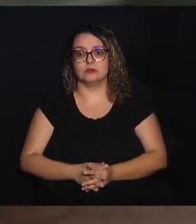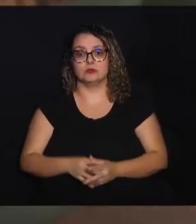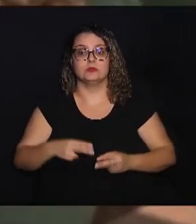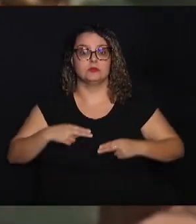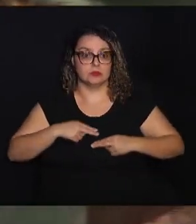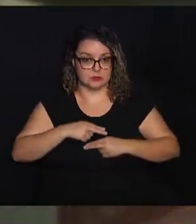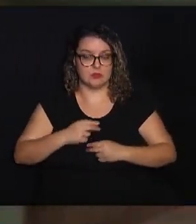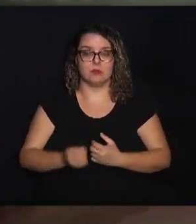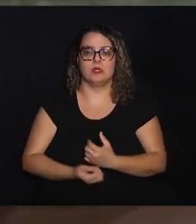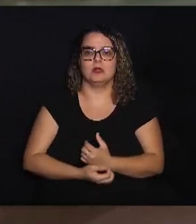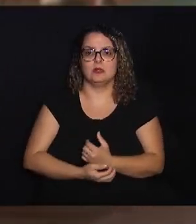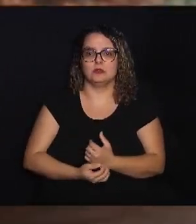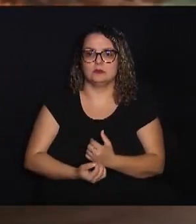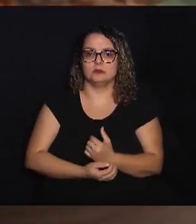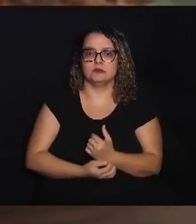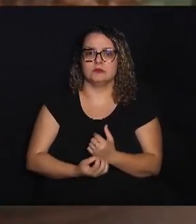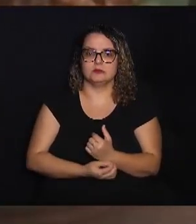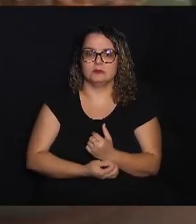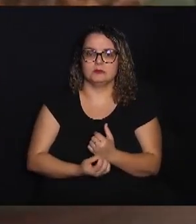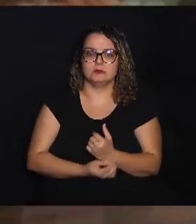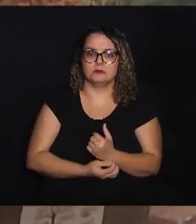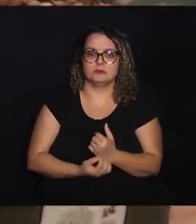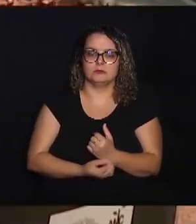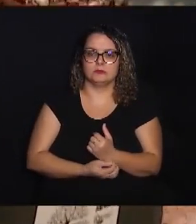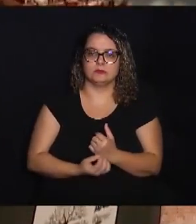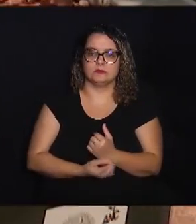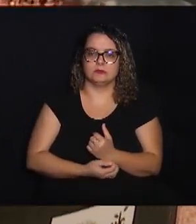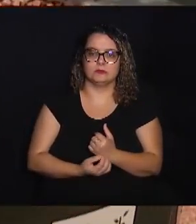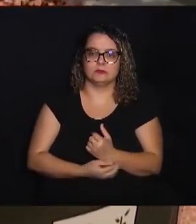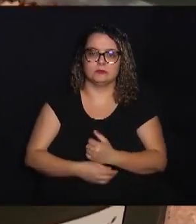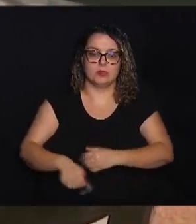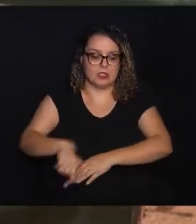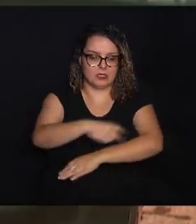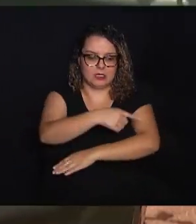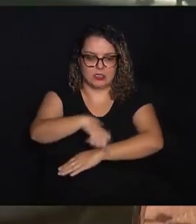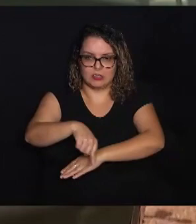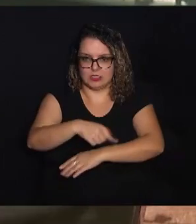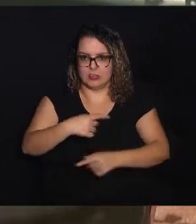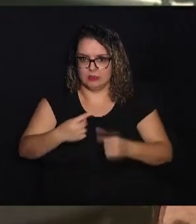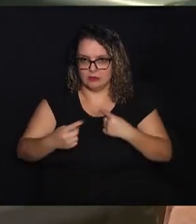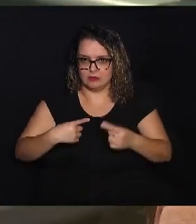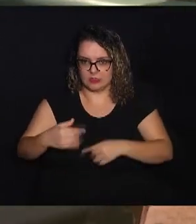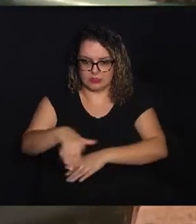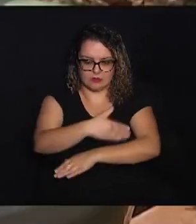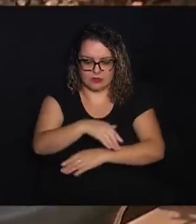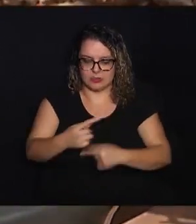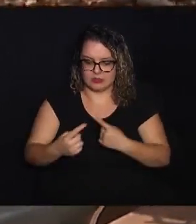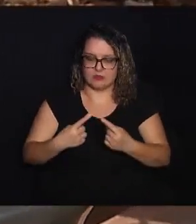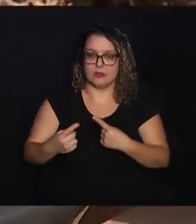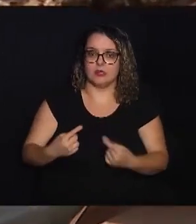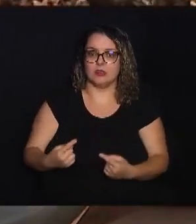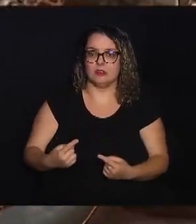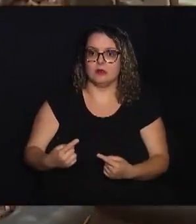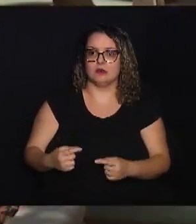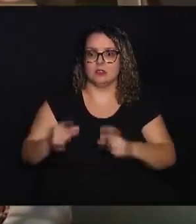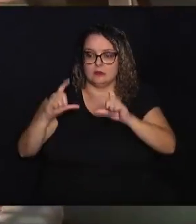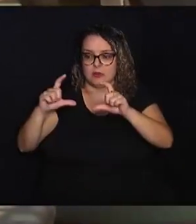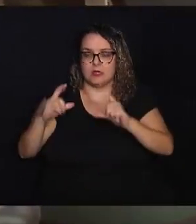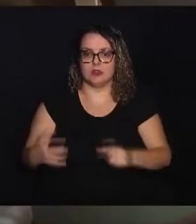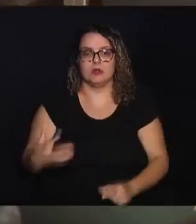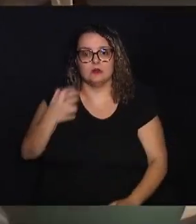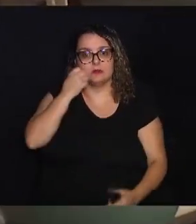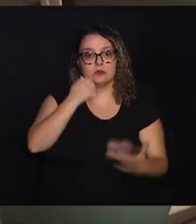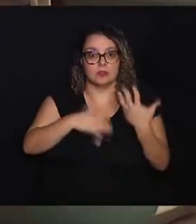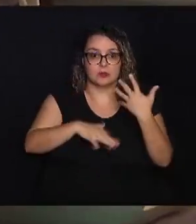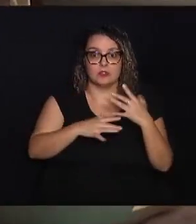Sebrae. Na avenida aqui embaixo tem aquelas plaquinhas de adotar feiras, adotar uma praça. Aí eu adotei aquela praça,